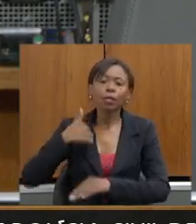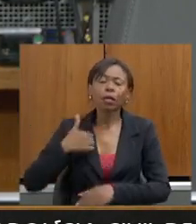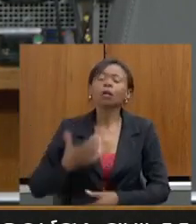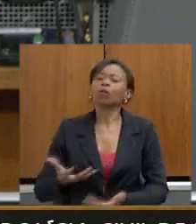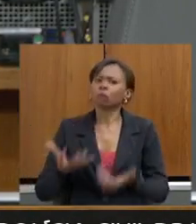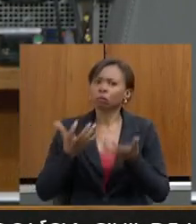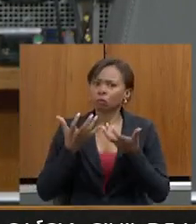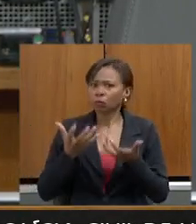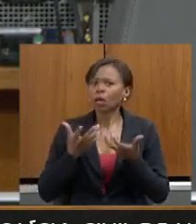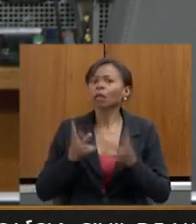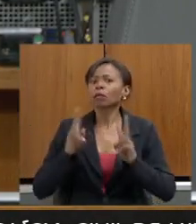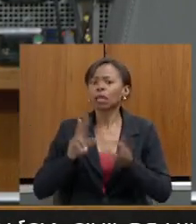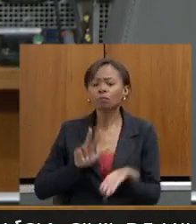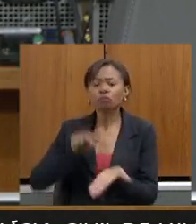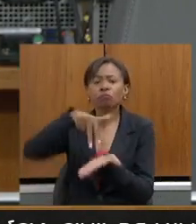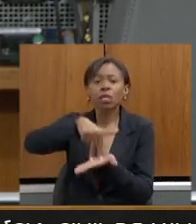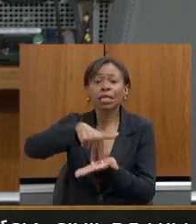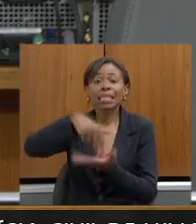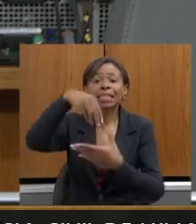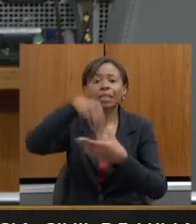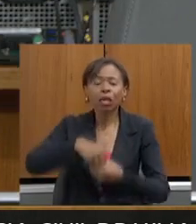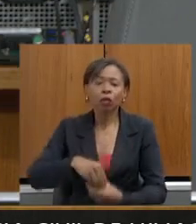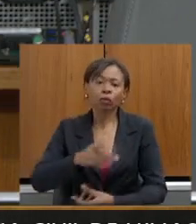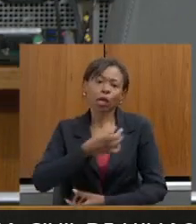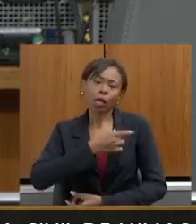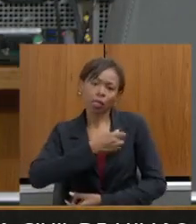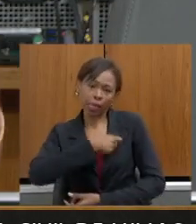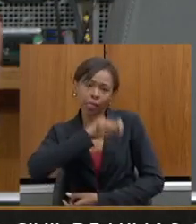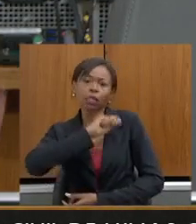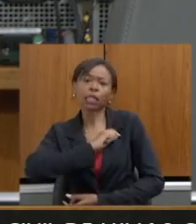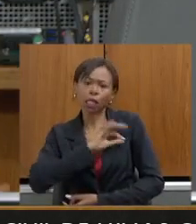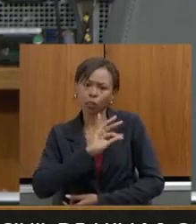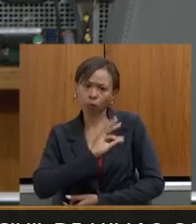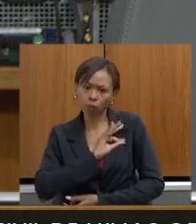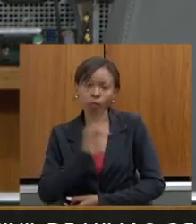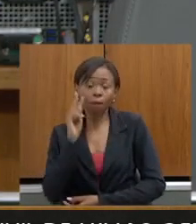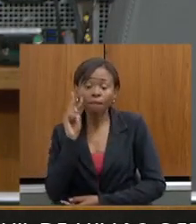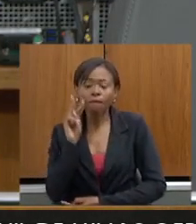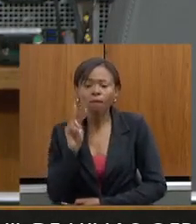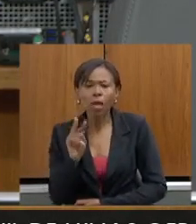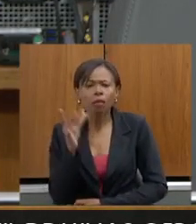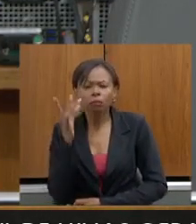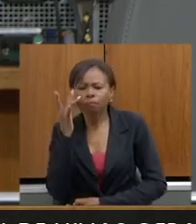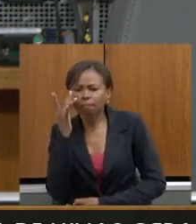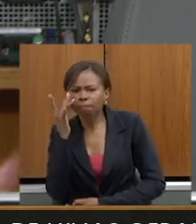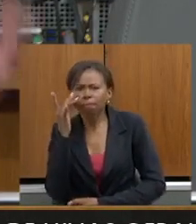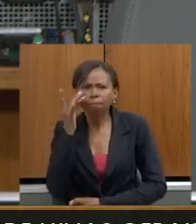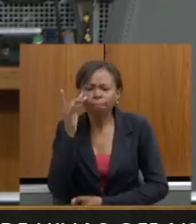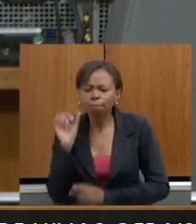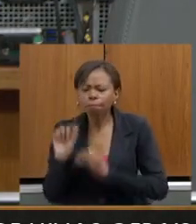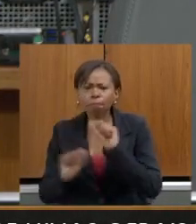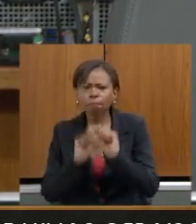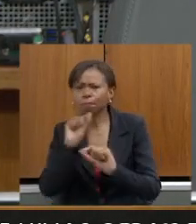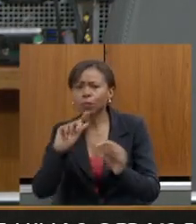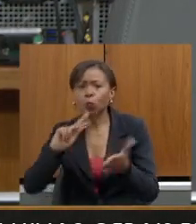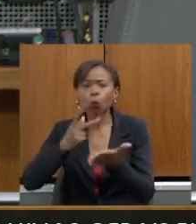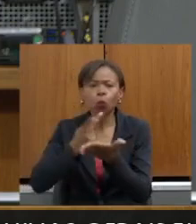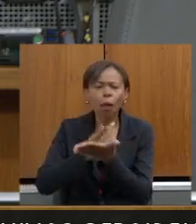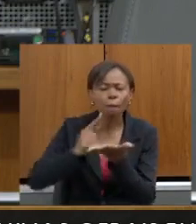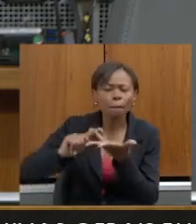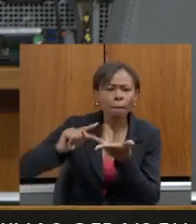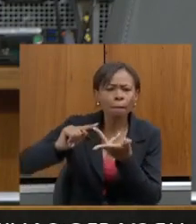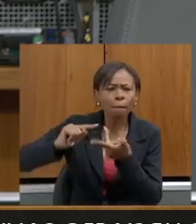de estar na delegacia de polícia conhecendo e vendo de perto as realidades né e os anseios